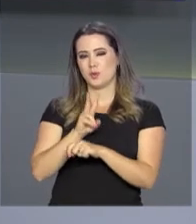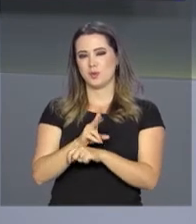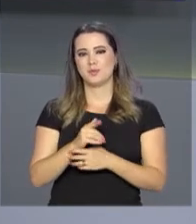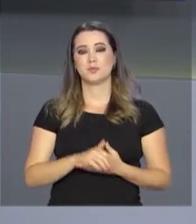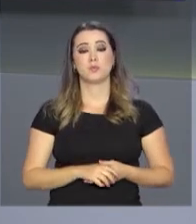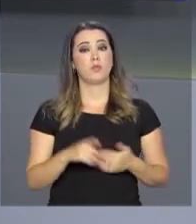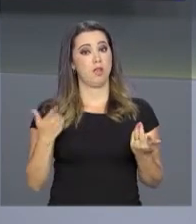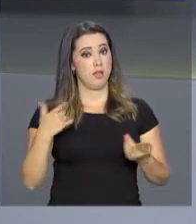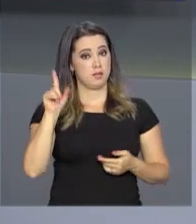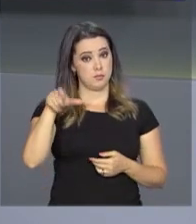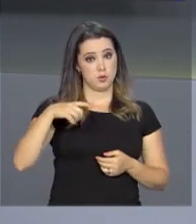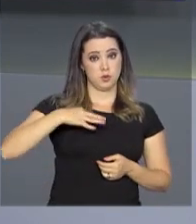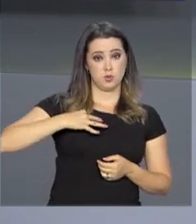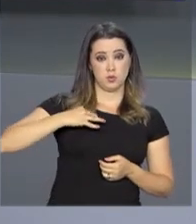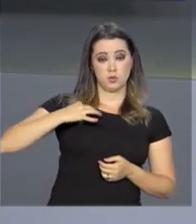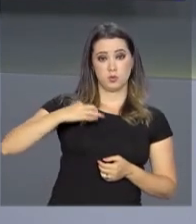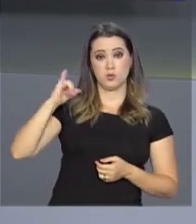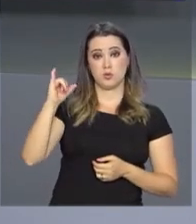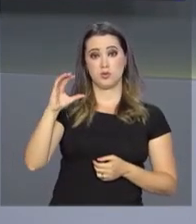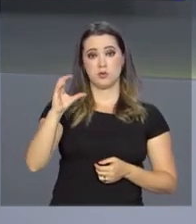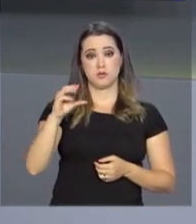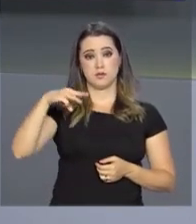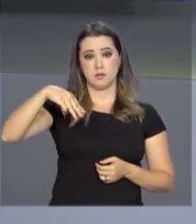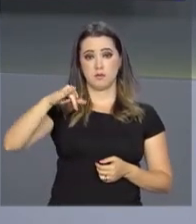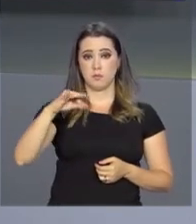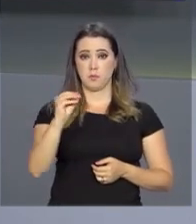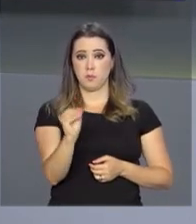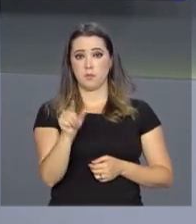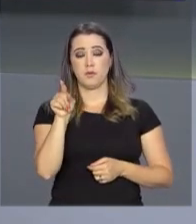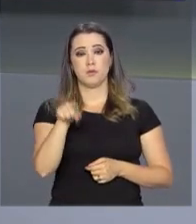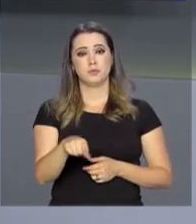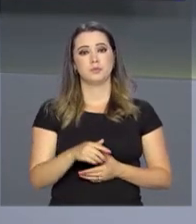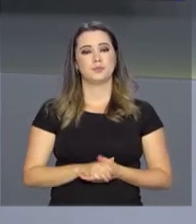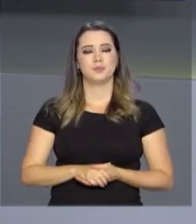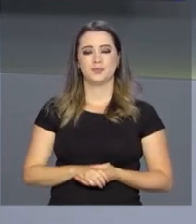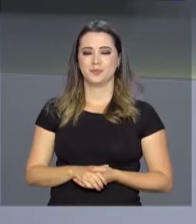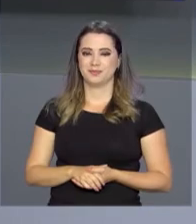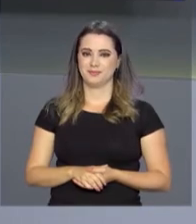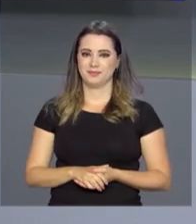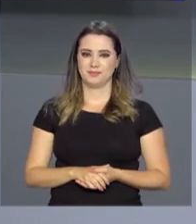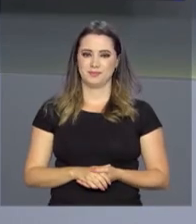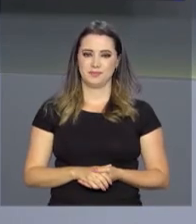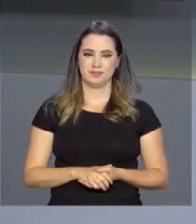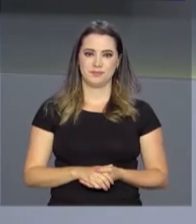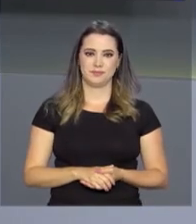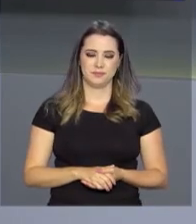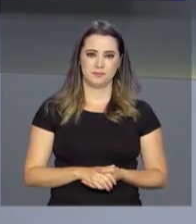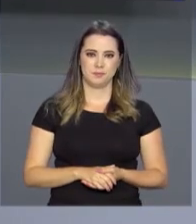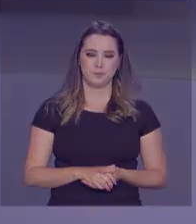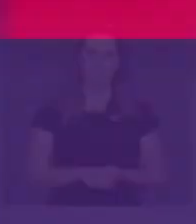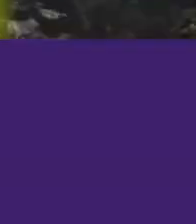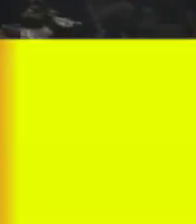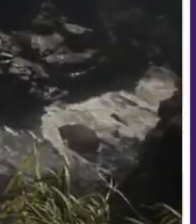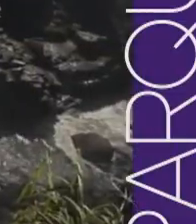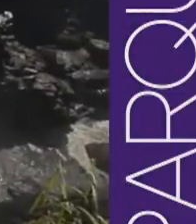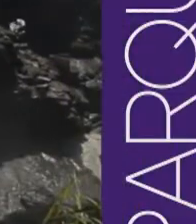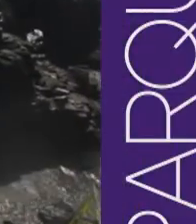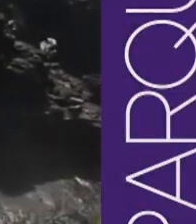bioma. Os voluntários do ICMBio, o Instituto Chico Mendes de Conservação da Biodiversidade.